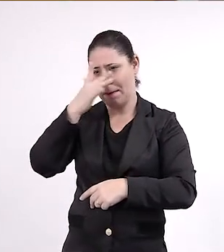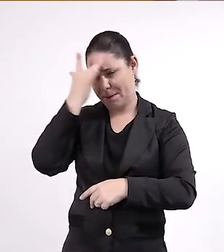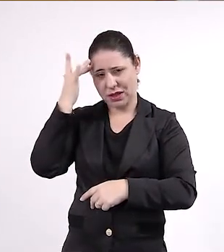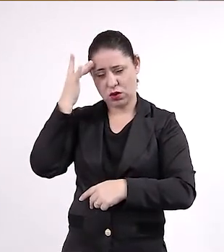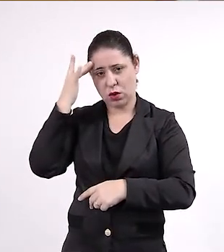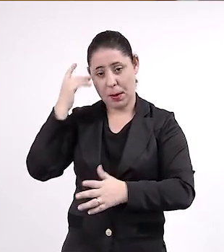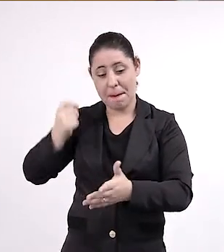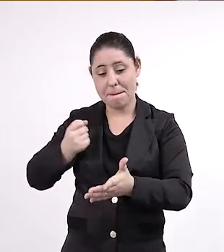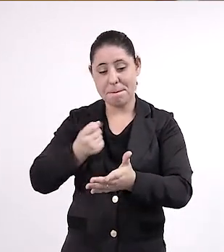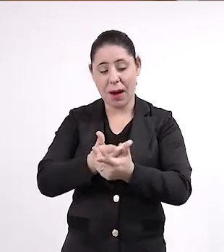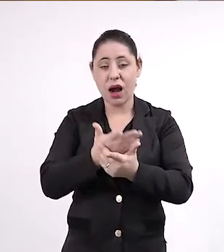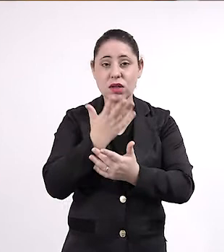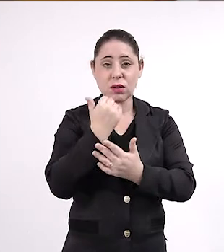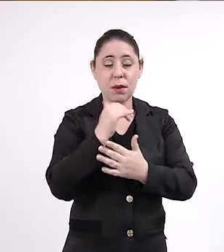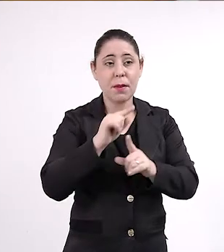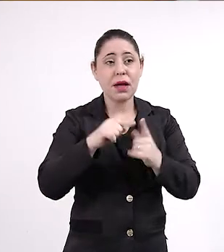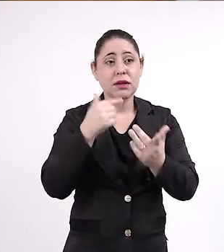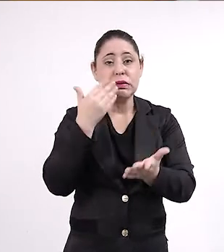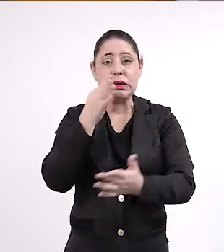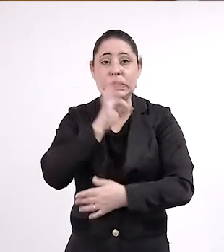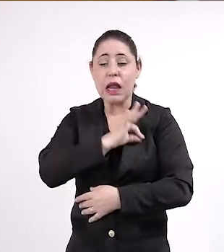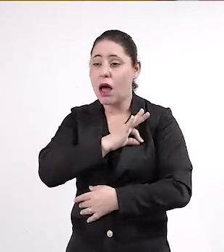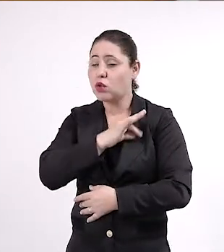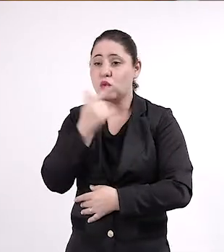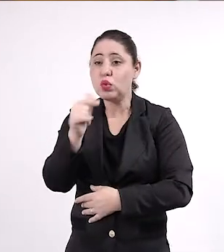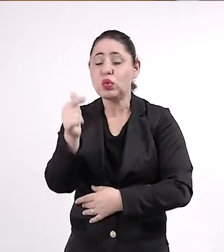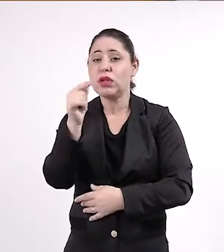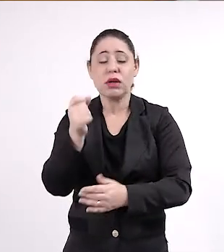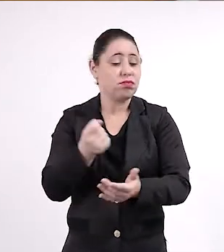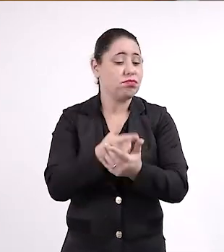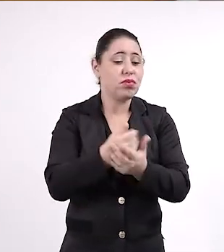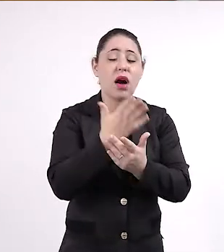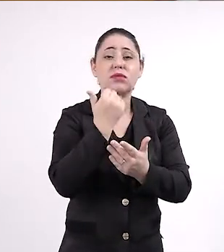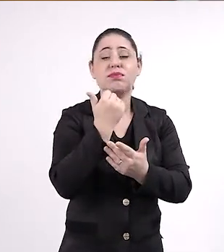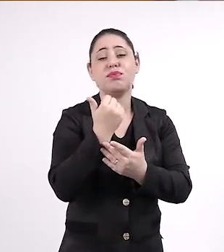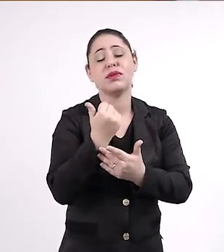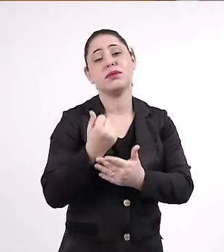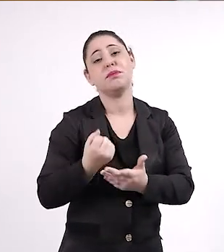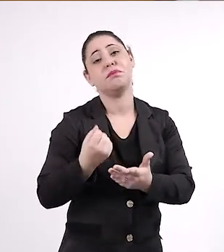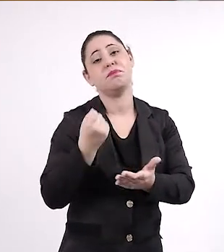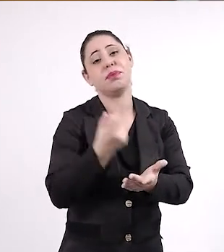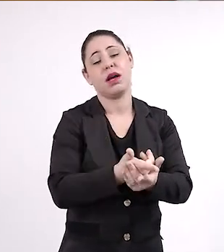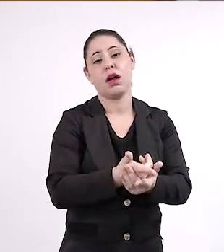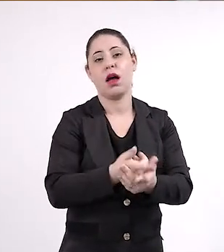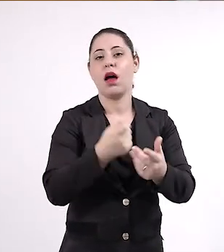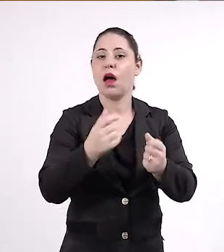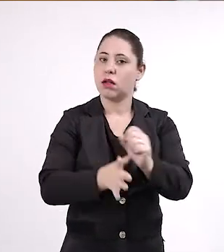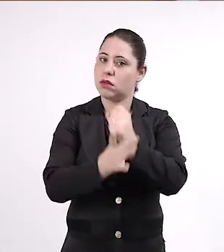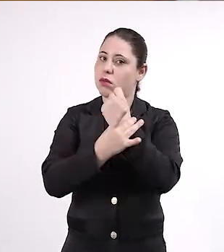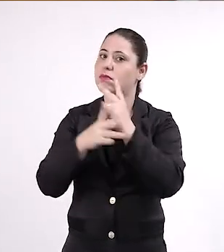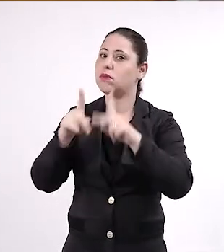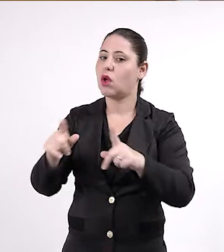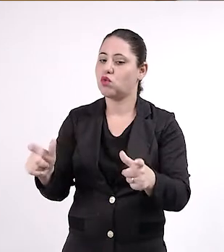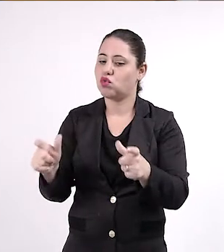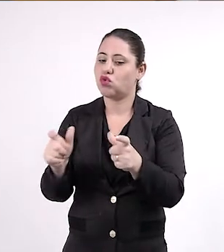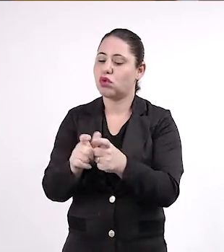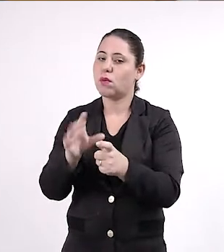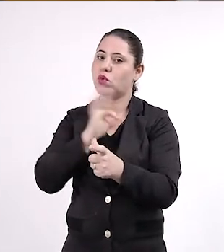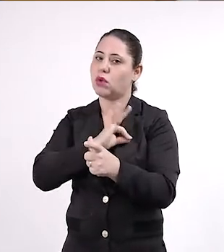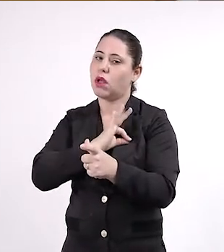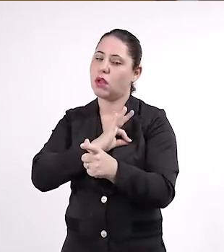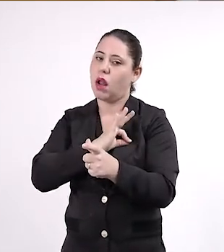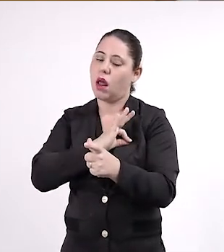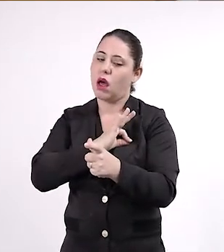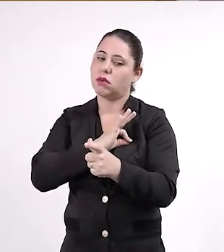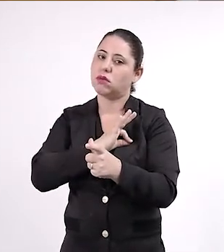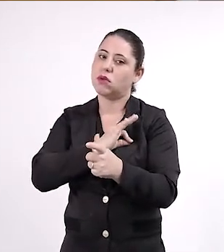pensão alimentícia, mas porque perdeu renda, ele já não consegue manter o mesmo nível de pagamento, ele procura a defensoria para tentar